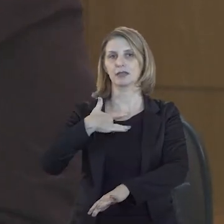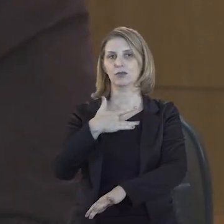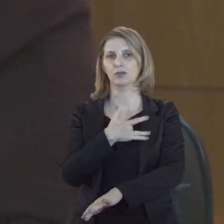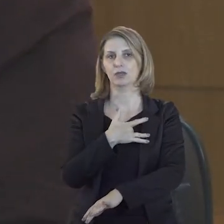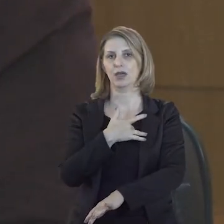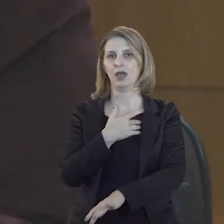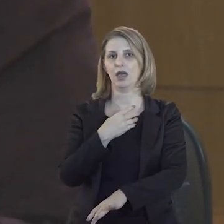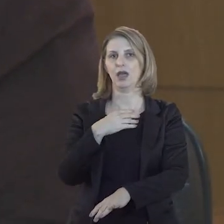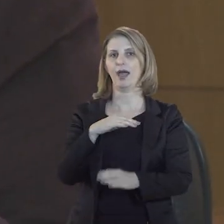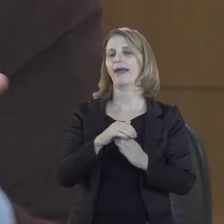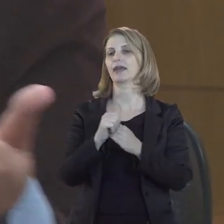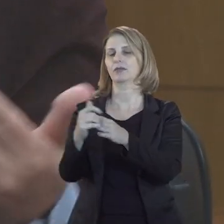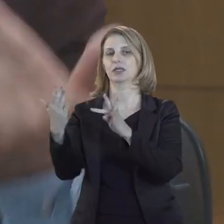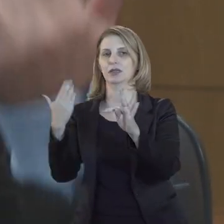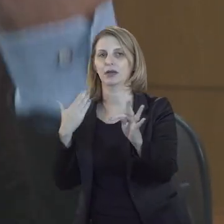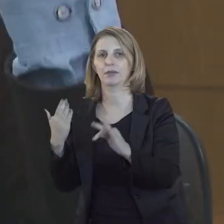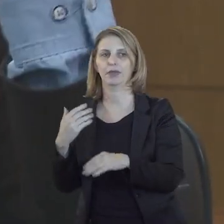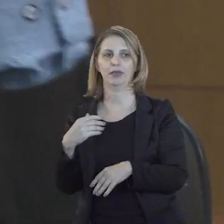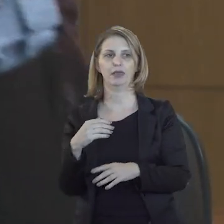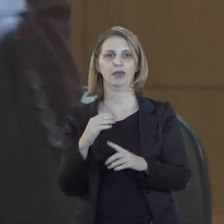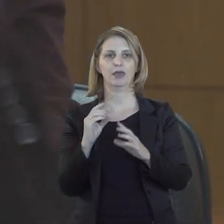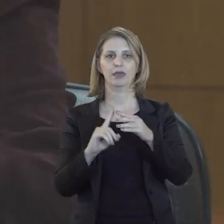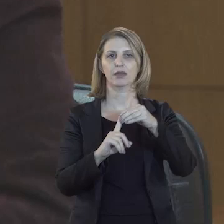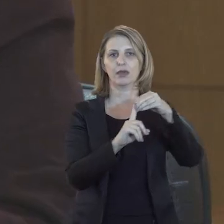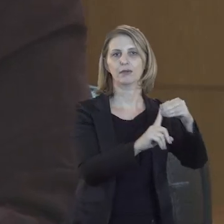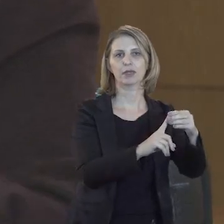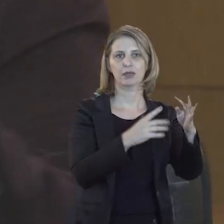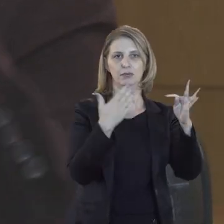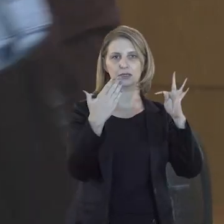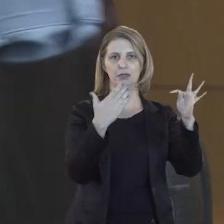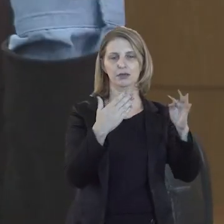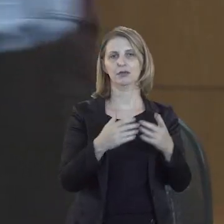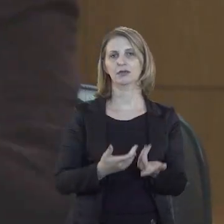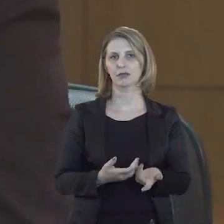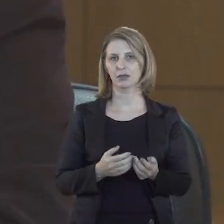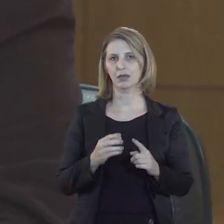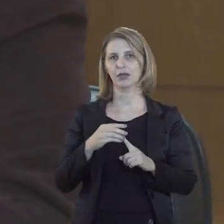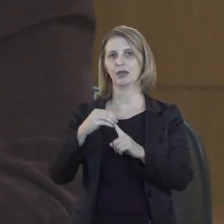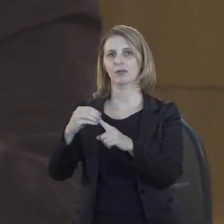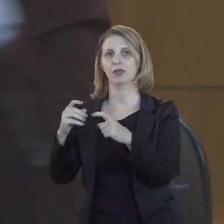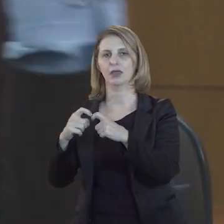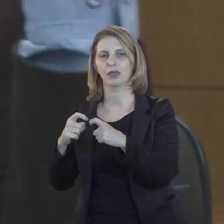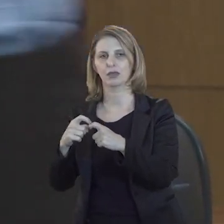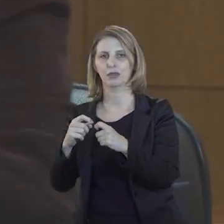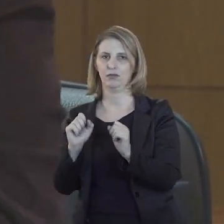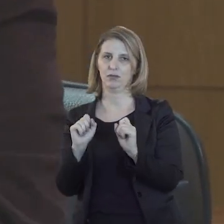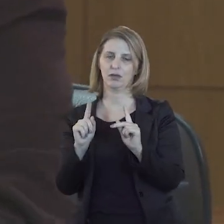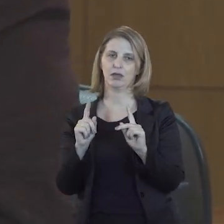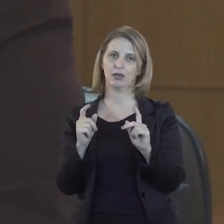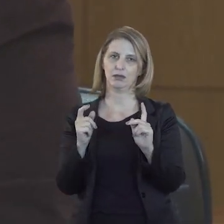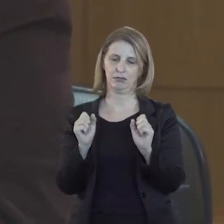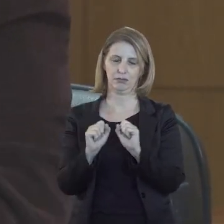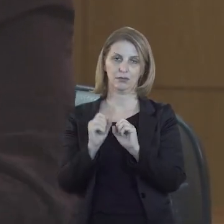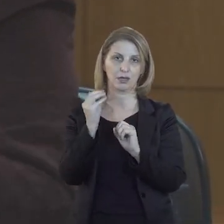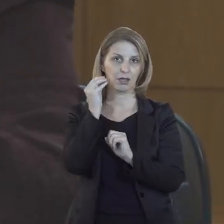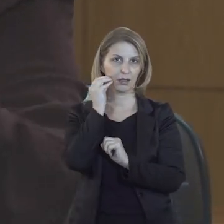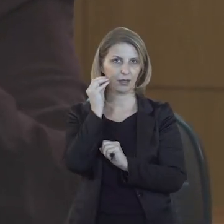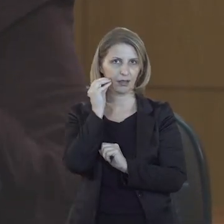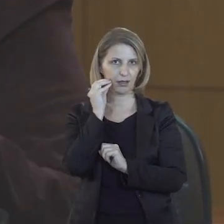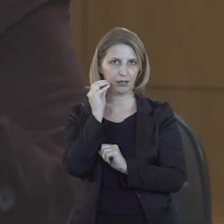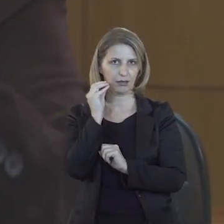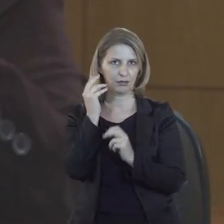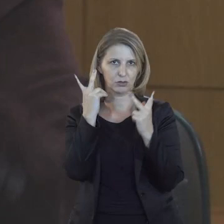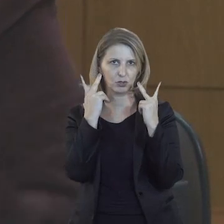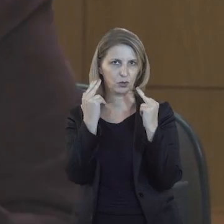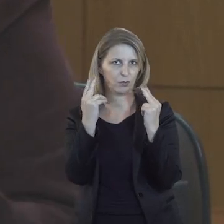hábito nosso na área da saúde, então encaminha para a terapia, encaminha para a psiquiatria, encaminha para a medicina. Sim, isso nós